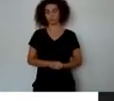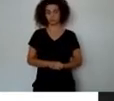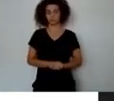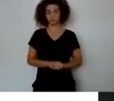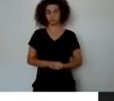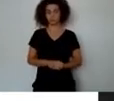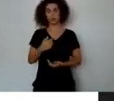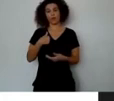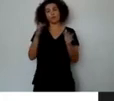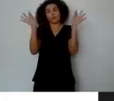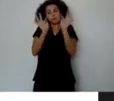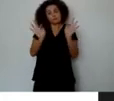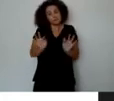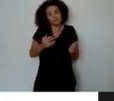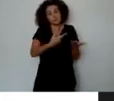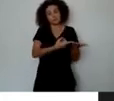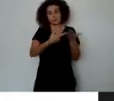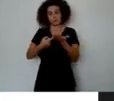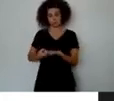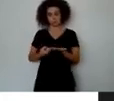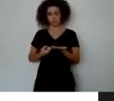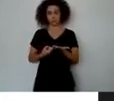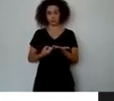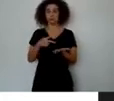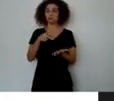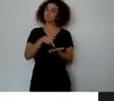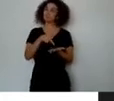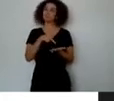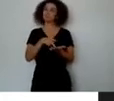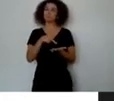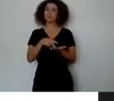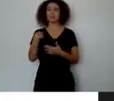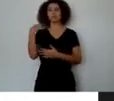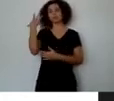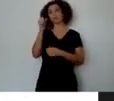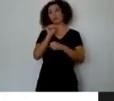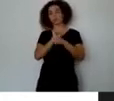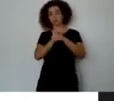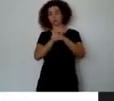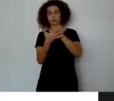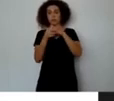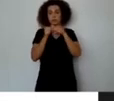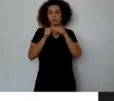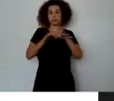Fiquei muito feliz com o convite e realmente eu acho que a pandemia ela escancarou